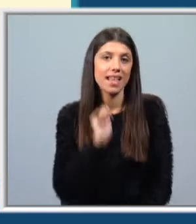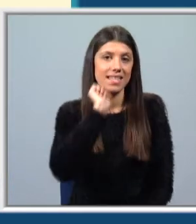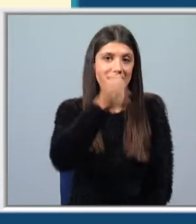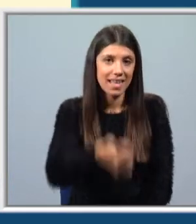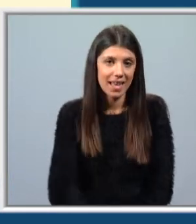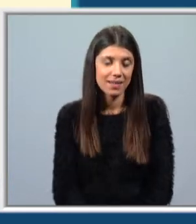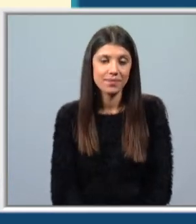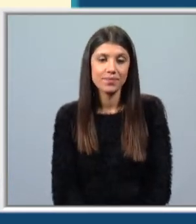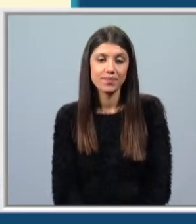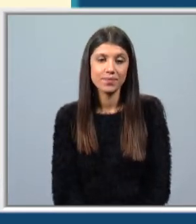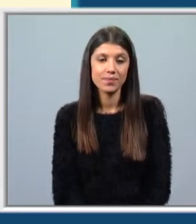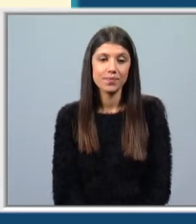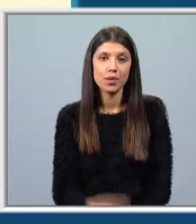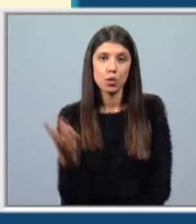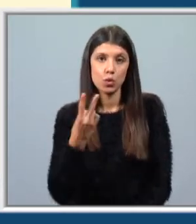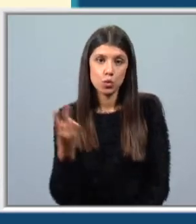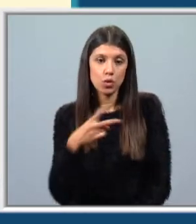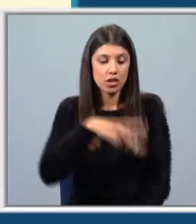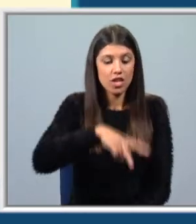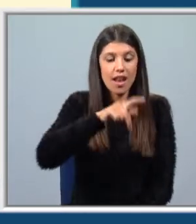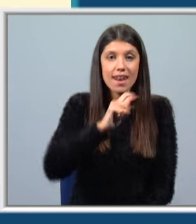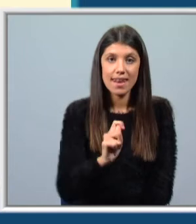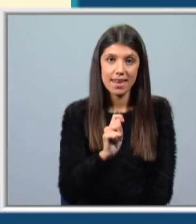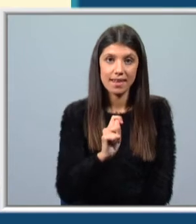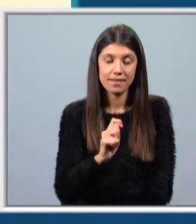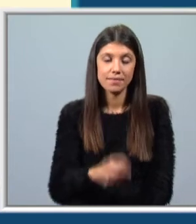Sim, acaba igual. Ambas acabam em N.